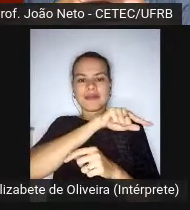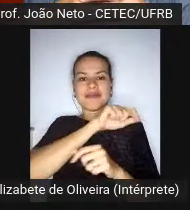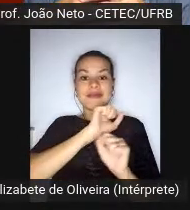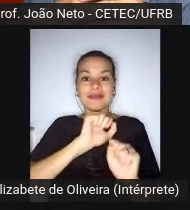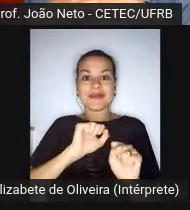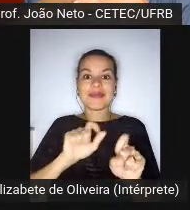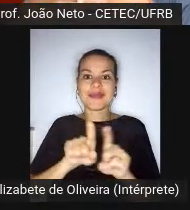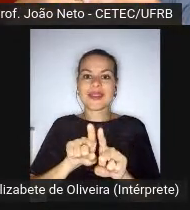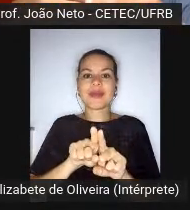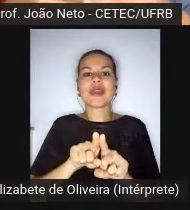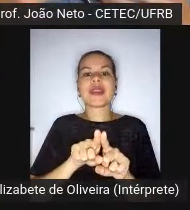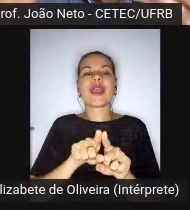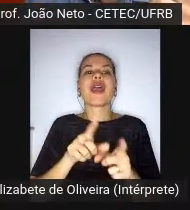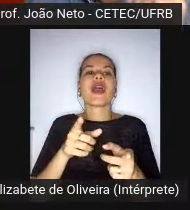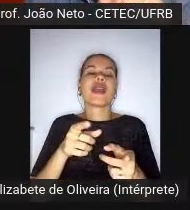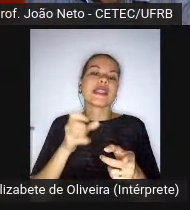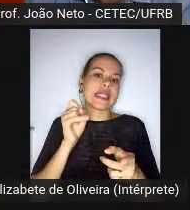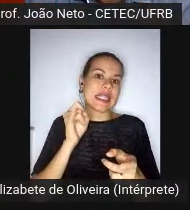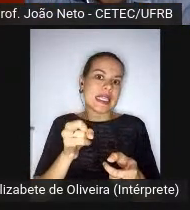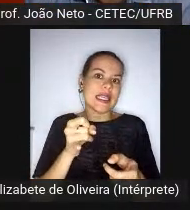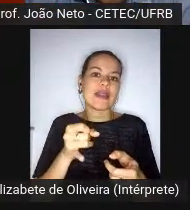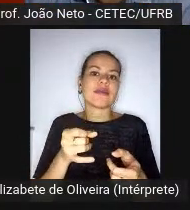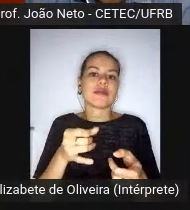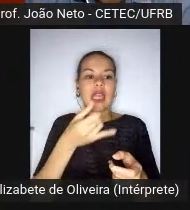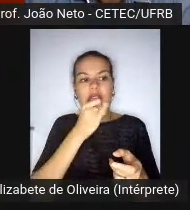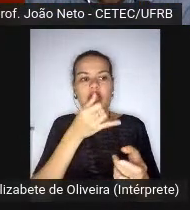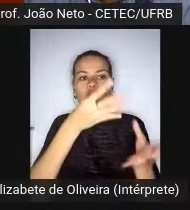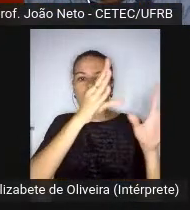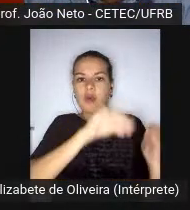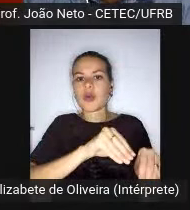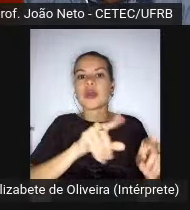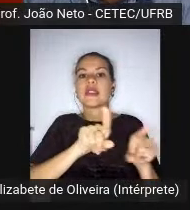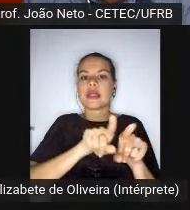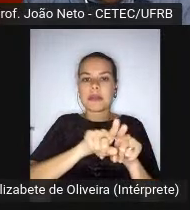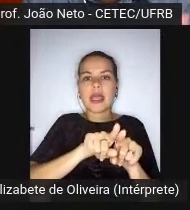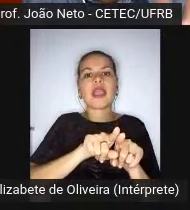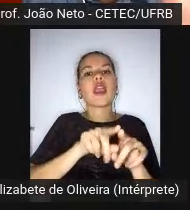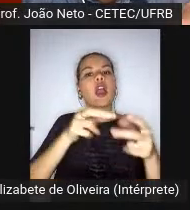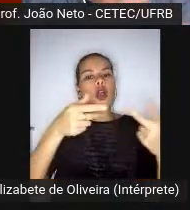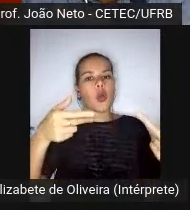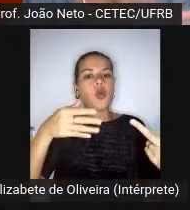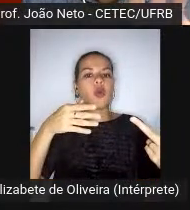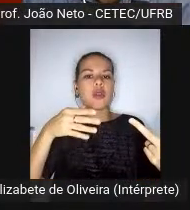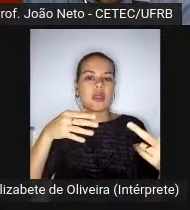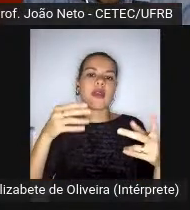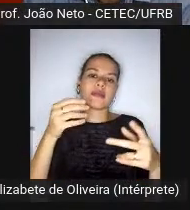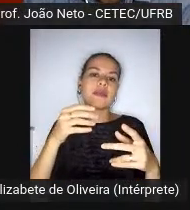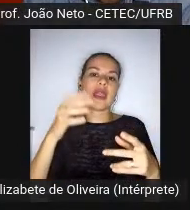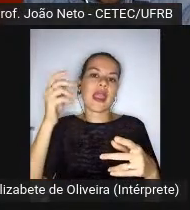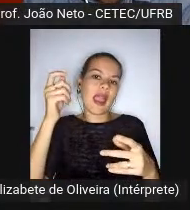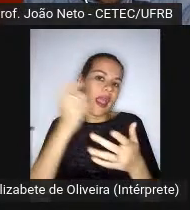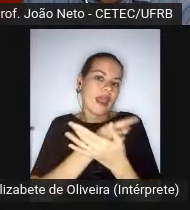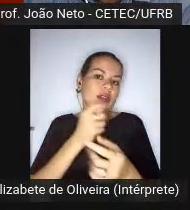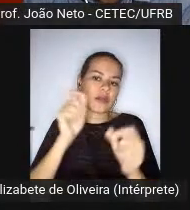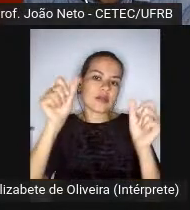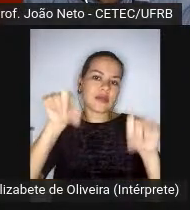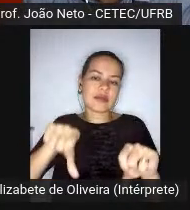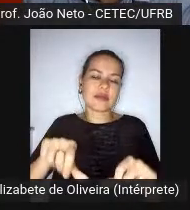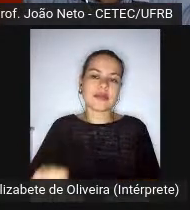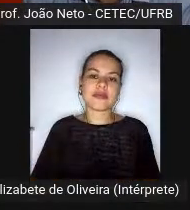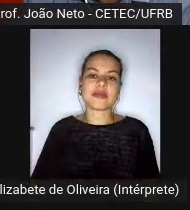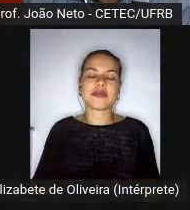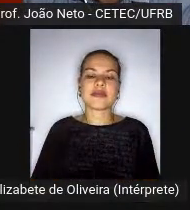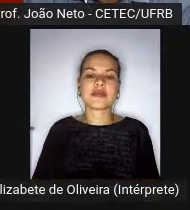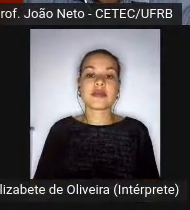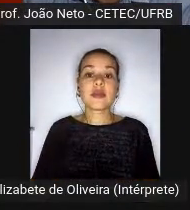bloquear aquela tomada e minimizando assim os riscos temos aí então vários componentes dessa